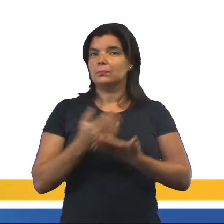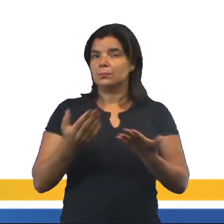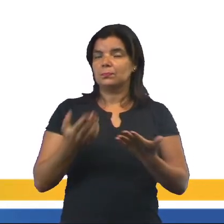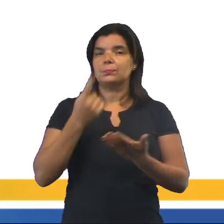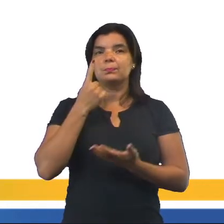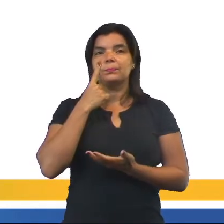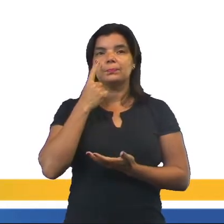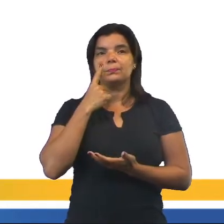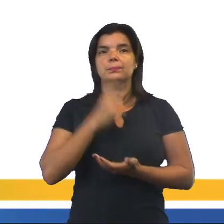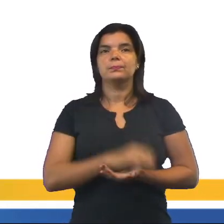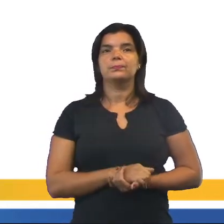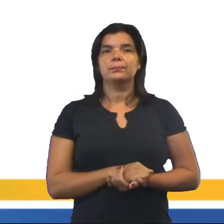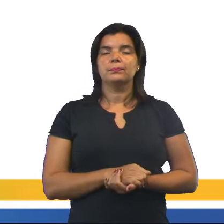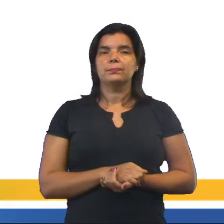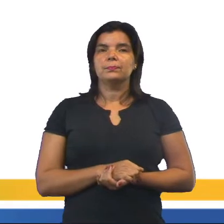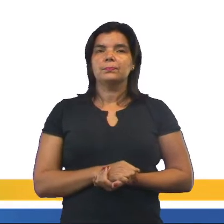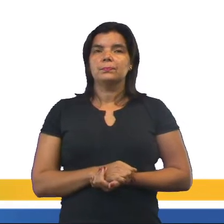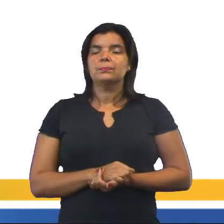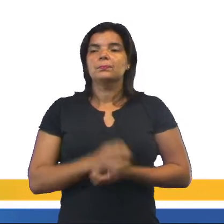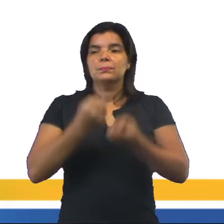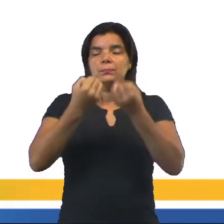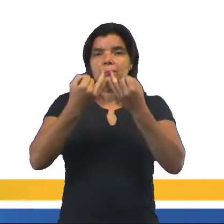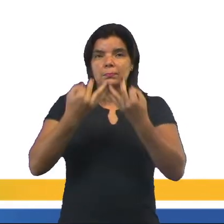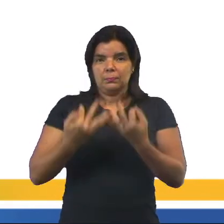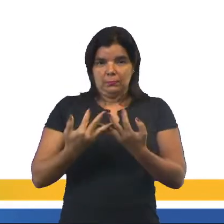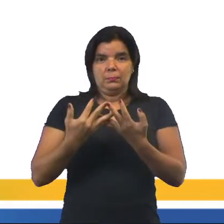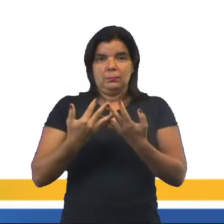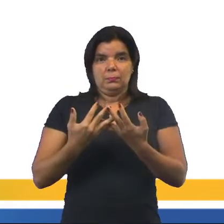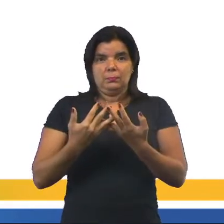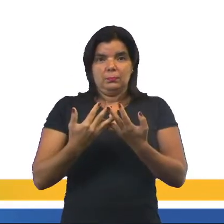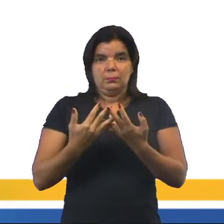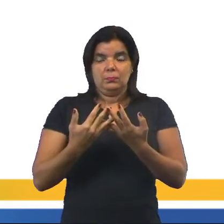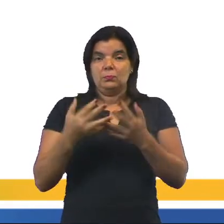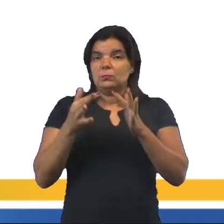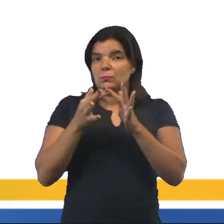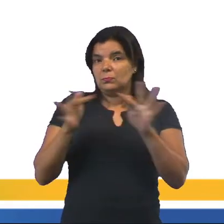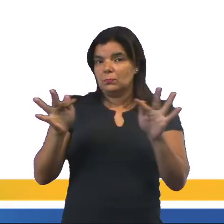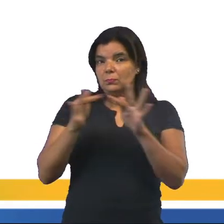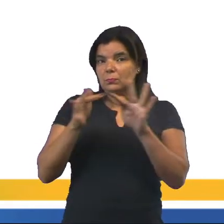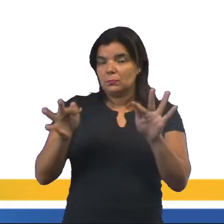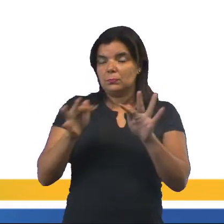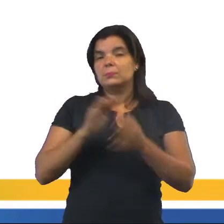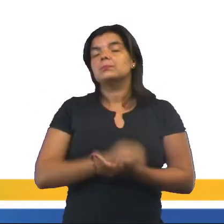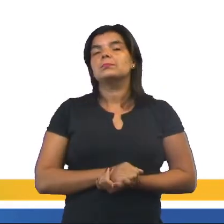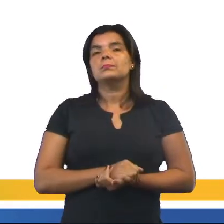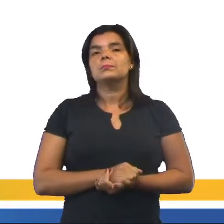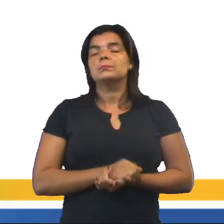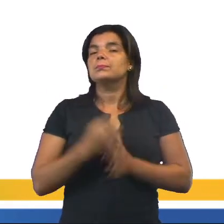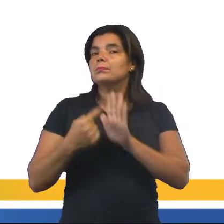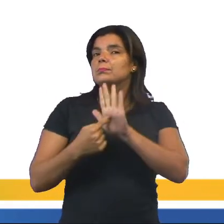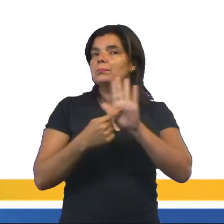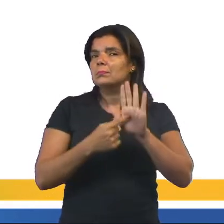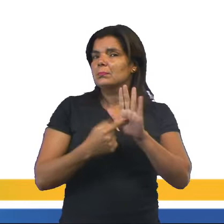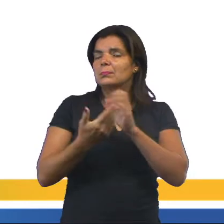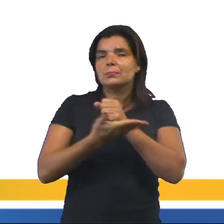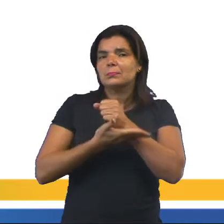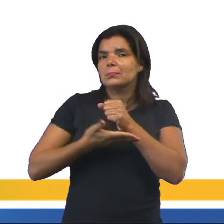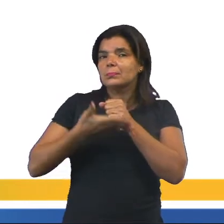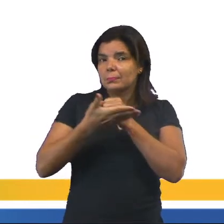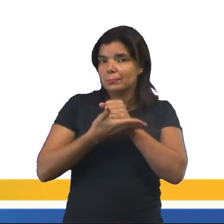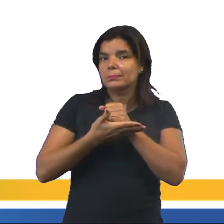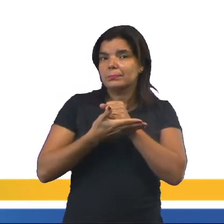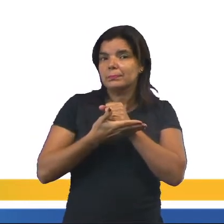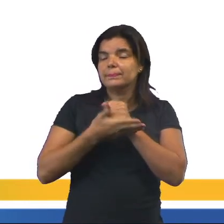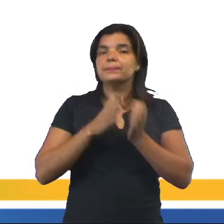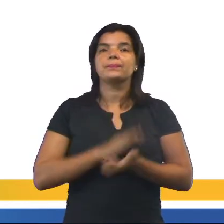Então vamos lá. Quando falamos desse tipo de função, pessoal, é uma demonstração básica,